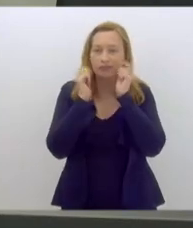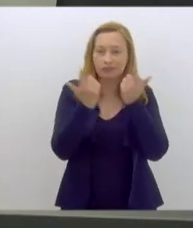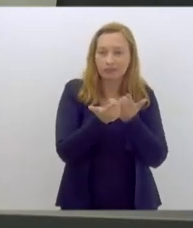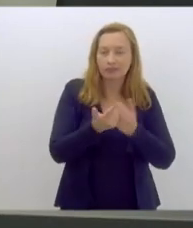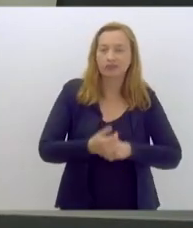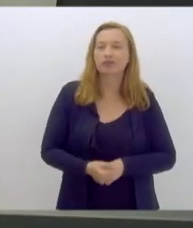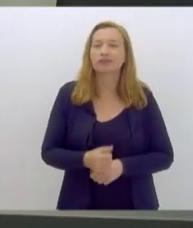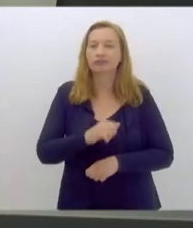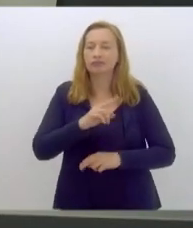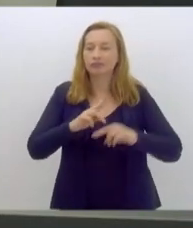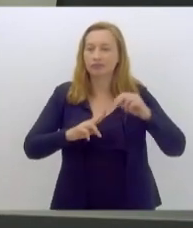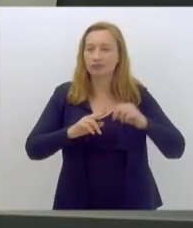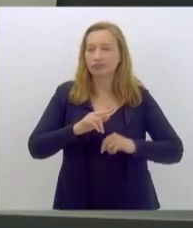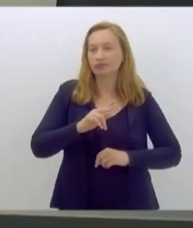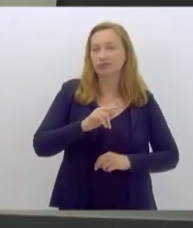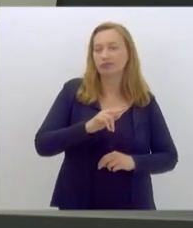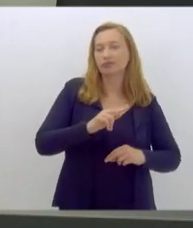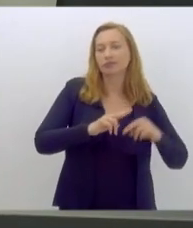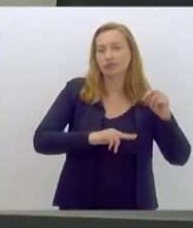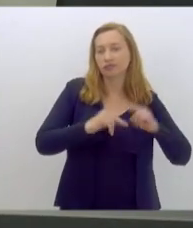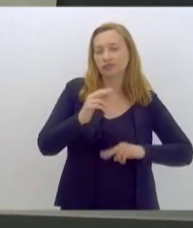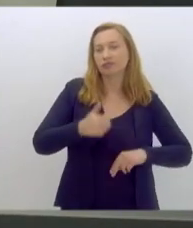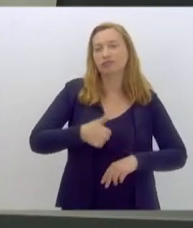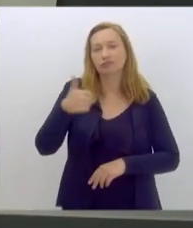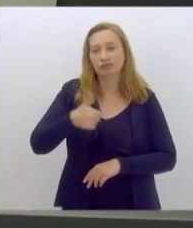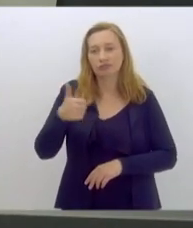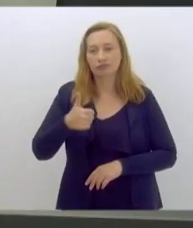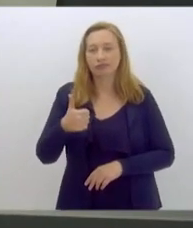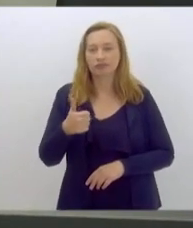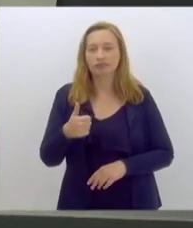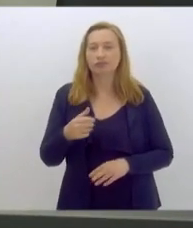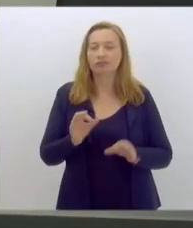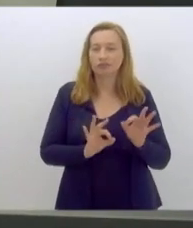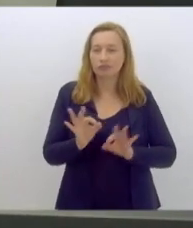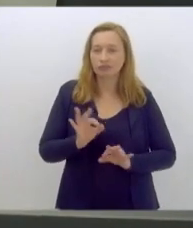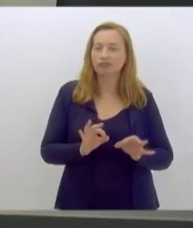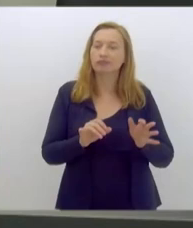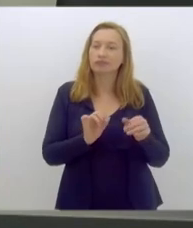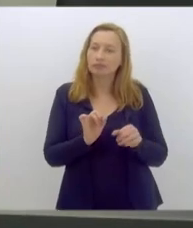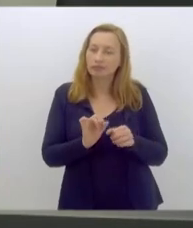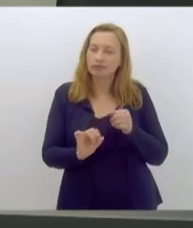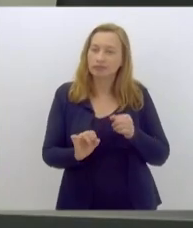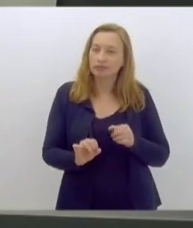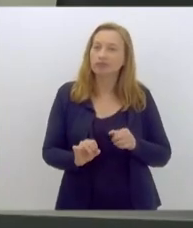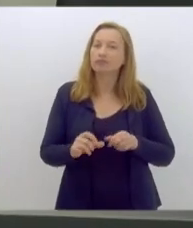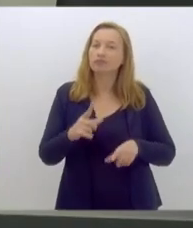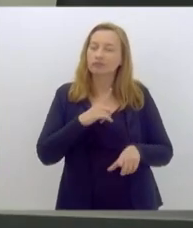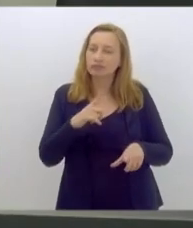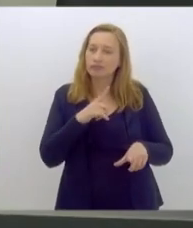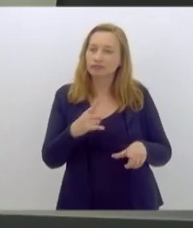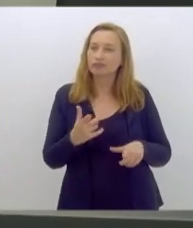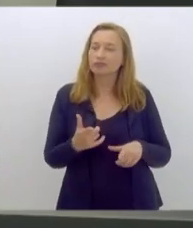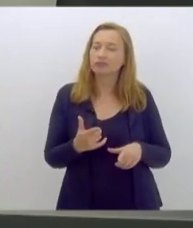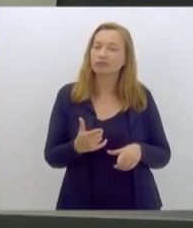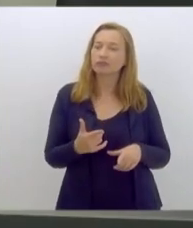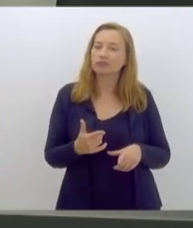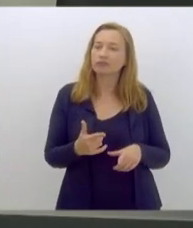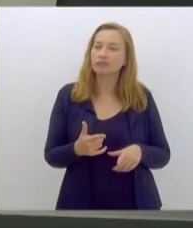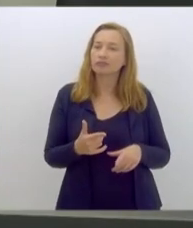Julho foi a primeira projeção que nós fizemos então nessa primeira projeção a gente tinha uma perspectiva